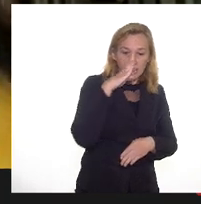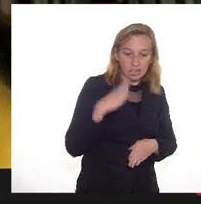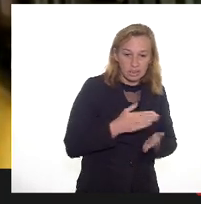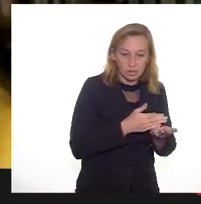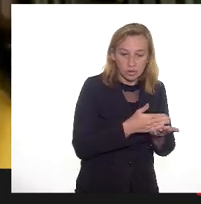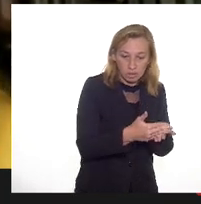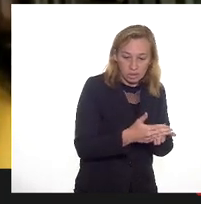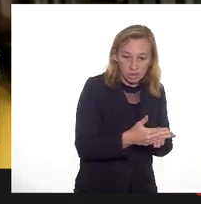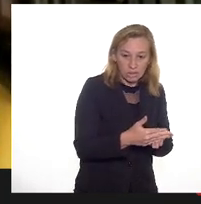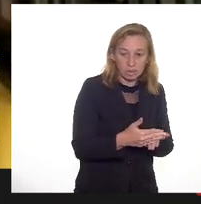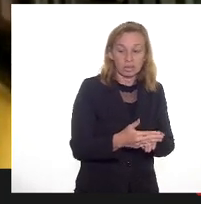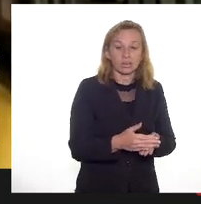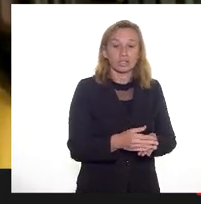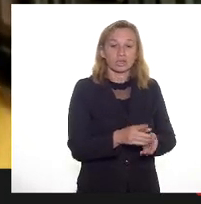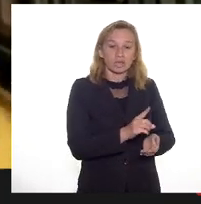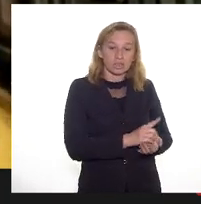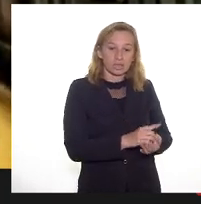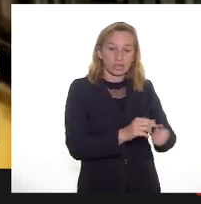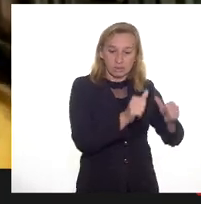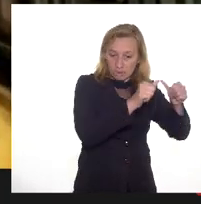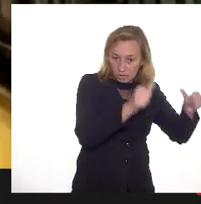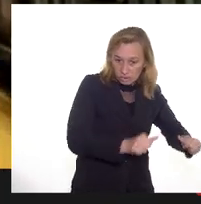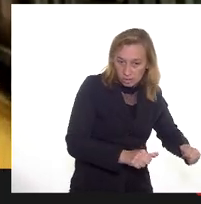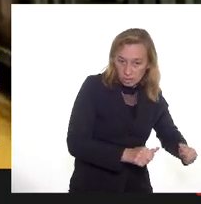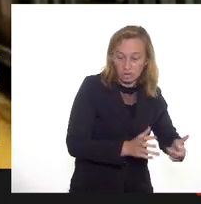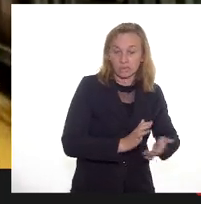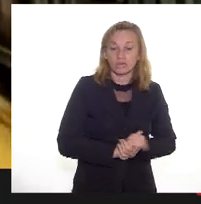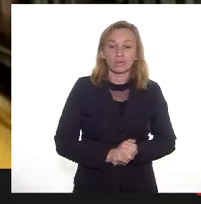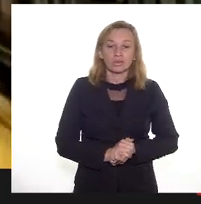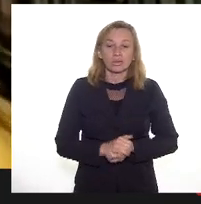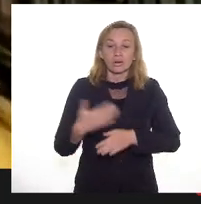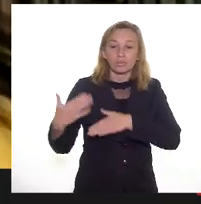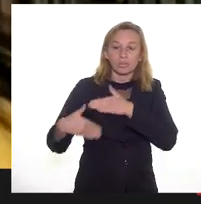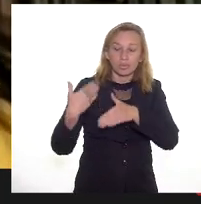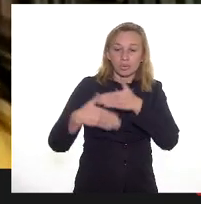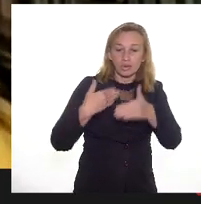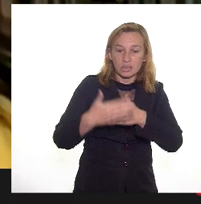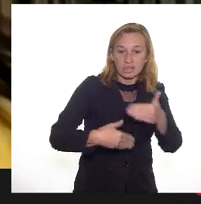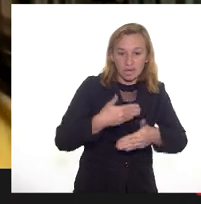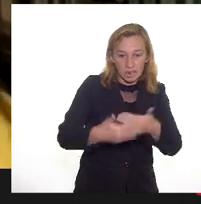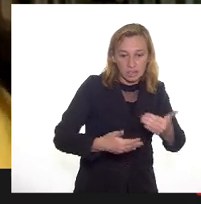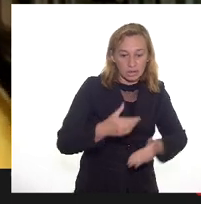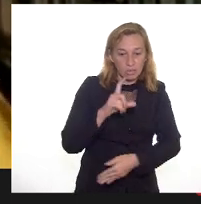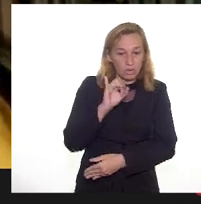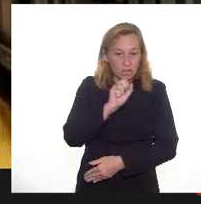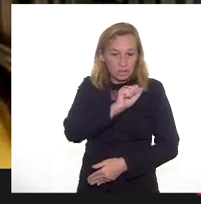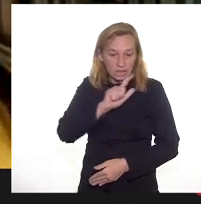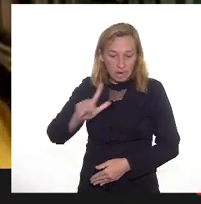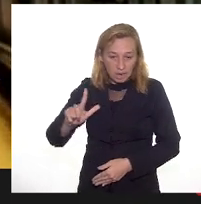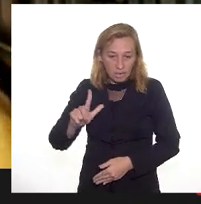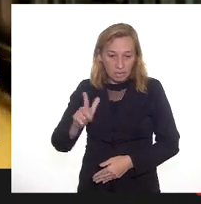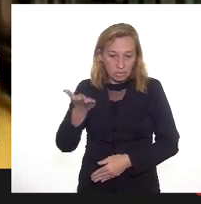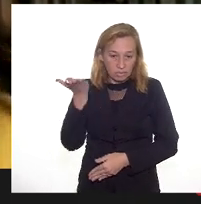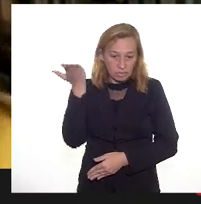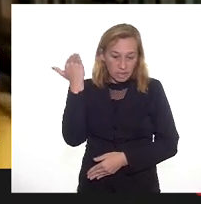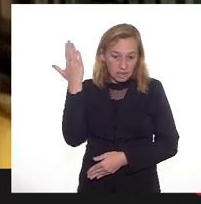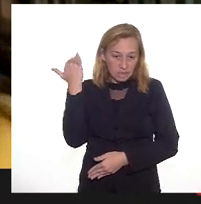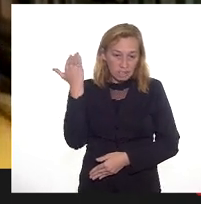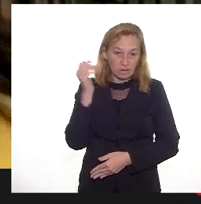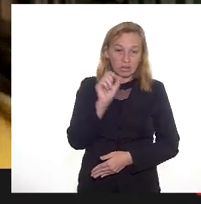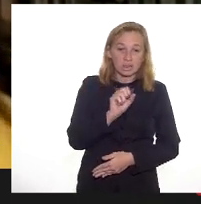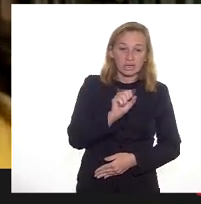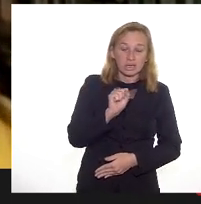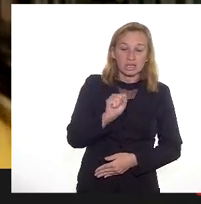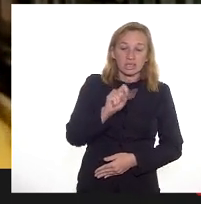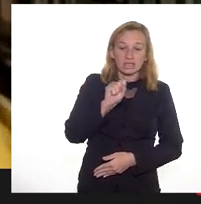seus deuses, processo protagonizado na época colonial, sobretudo pelo Santo Ofício da Inquisição, ou